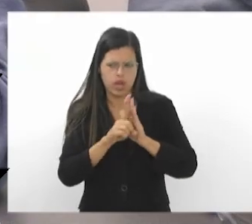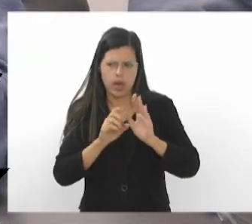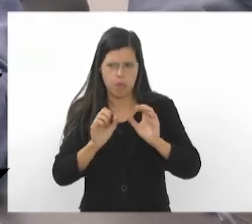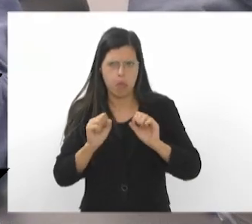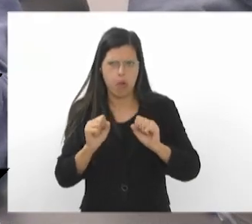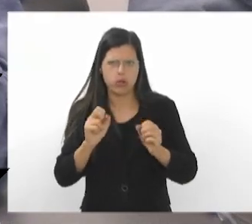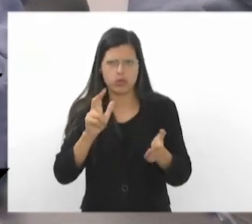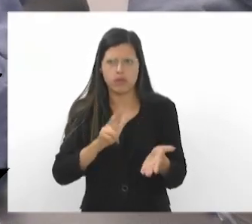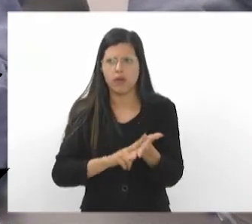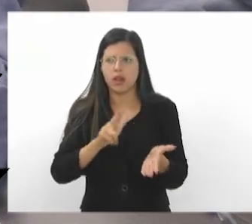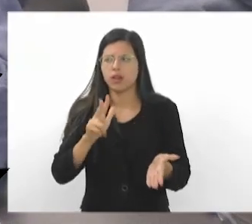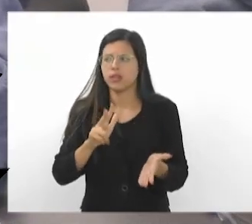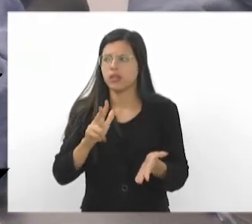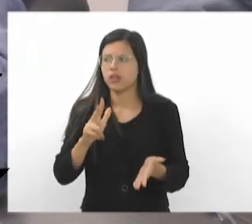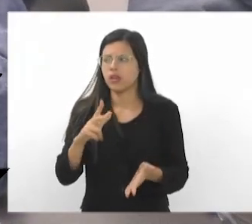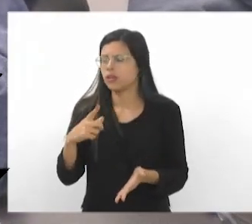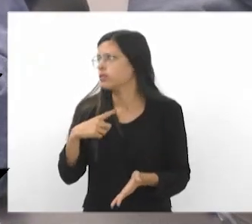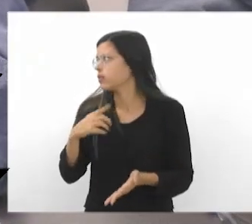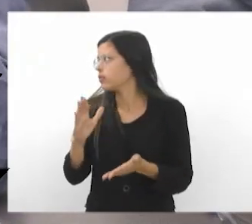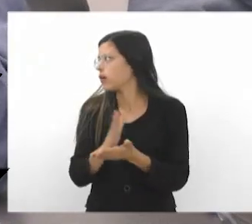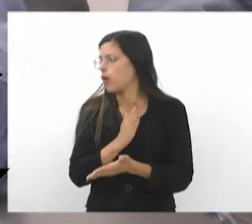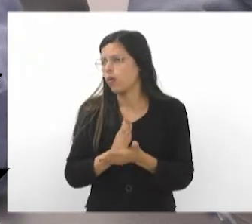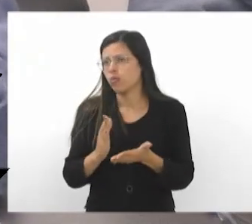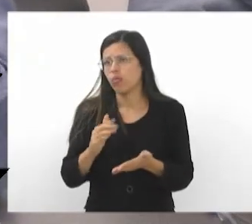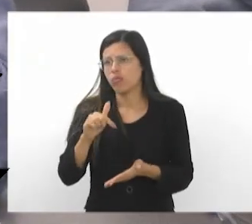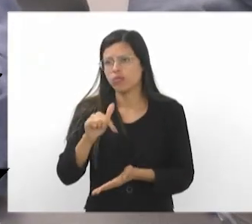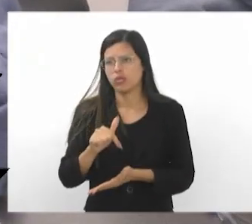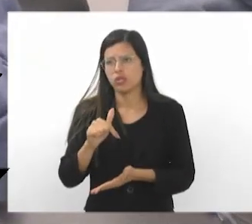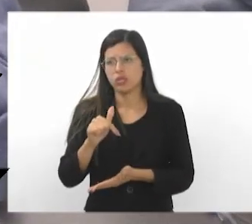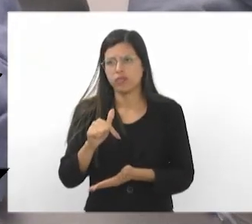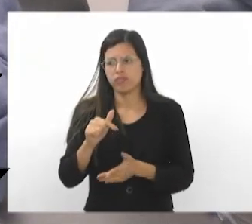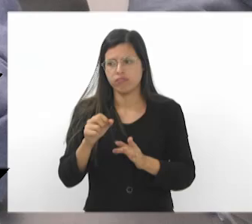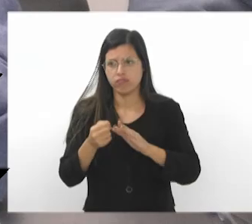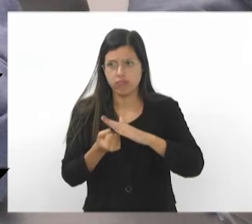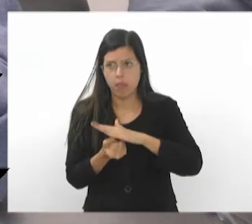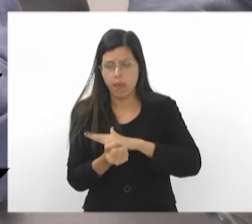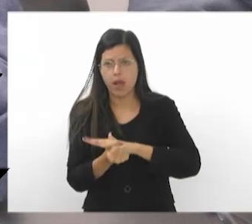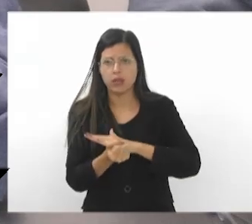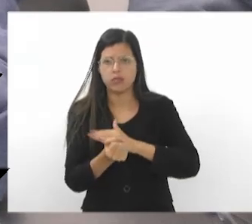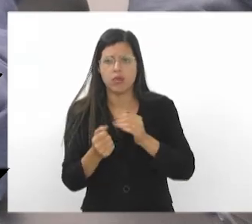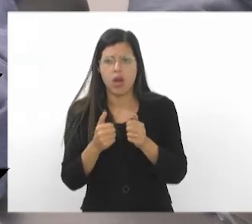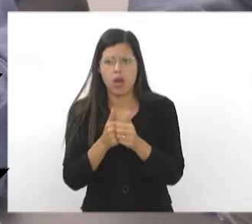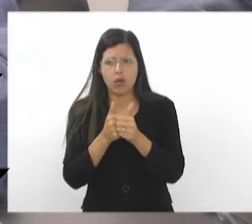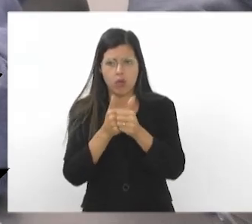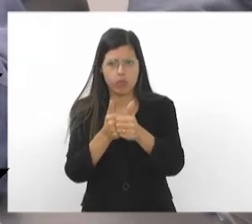de algumas centenas de partos, sendo que algumas dezenas acompanhados por doulas.